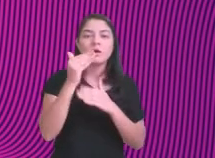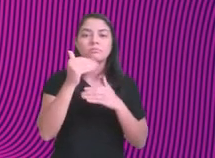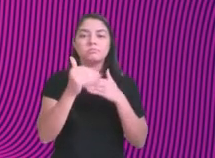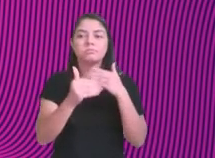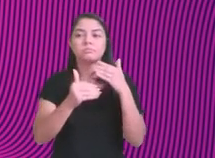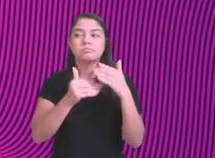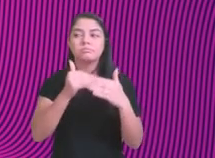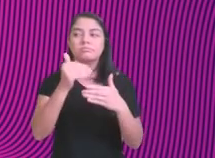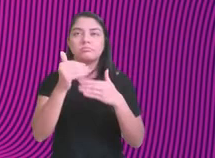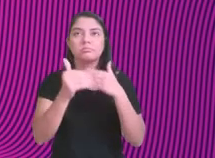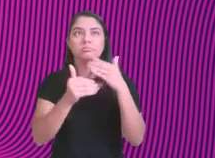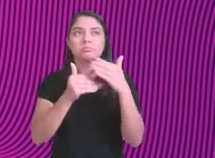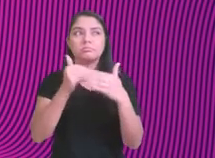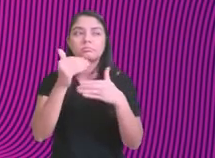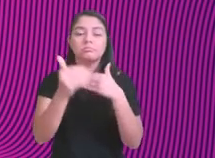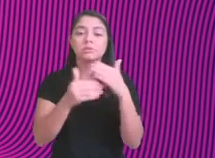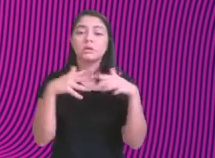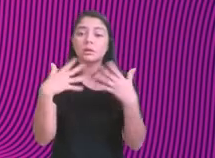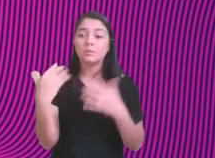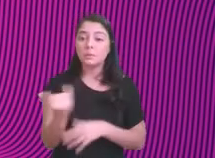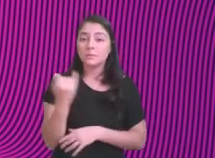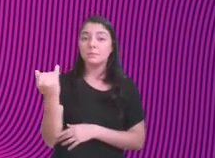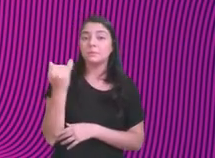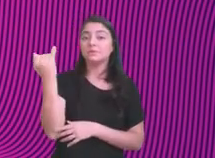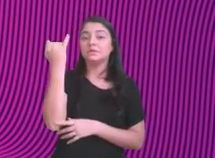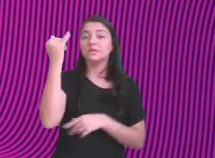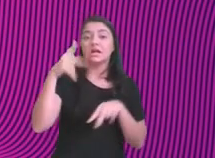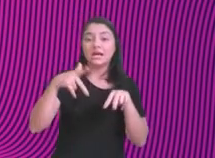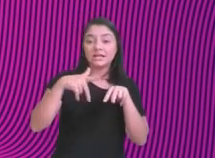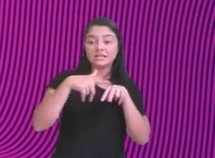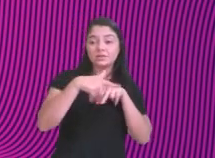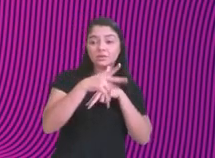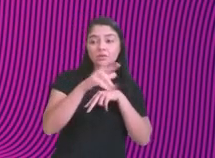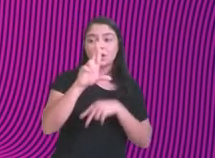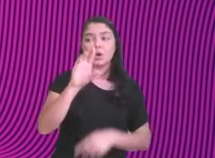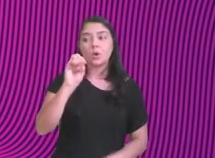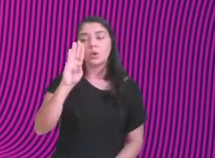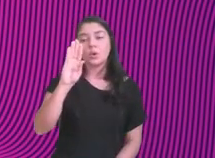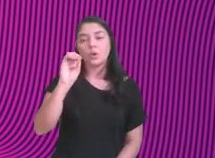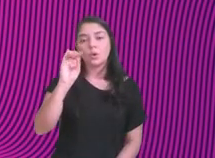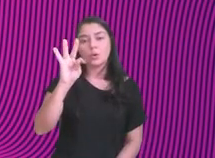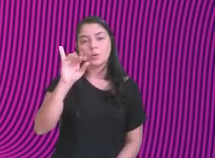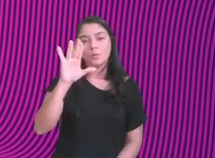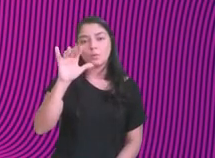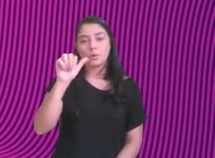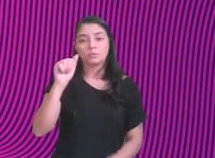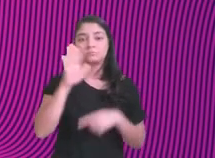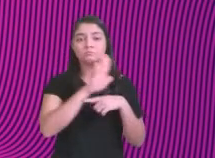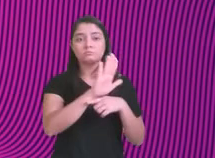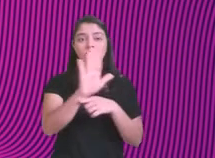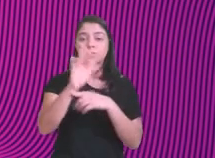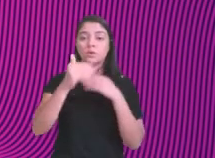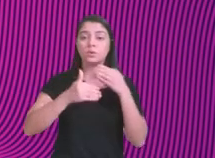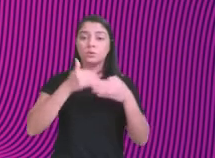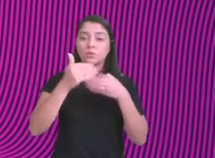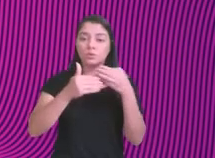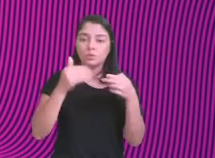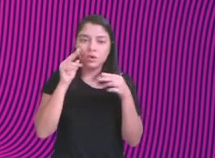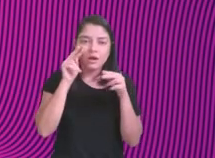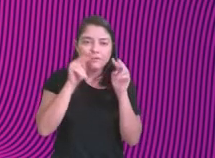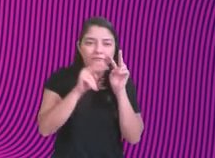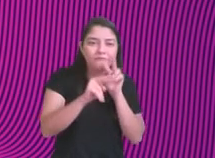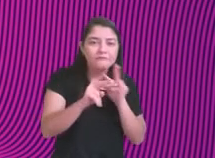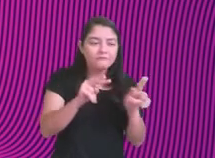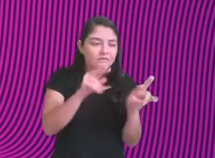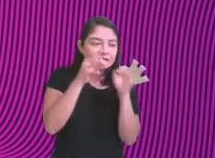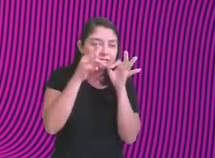Isso é importante. A cirurgia robótica permite que você disseque ao redor desses vasos com tanta precisão, com tanta qualidade,